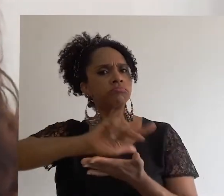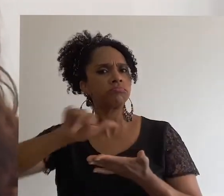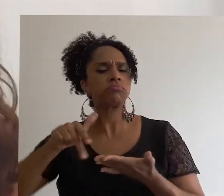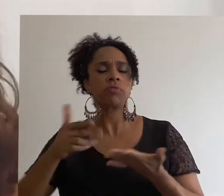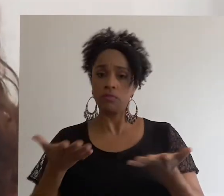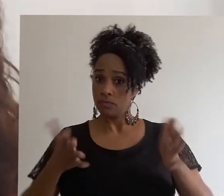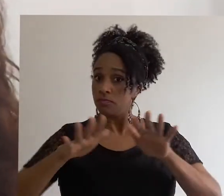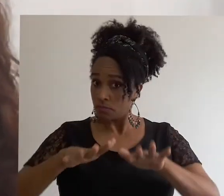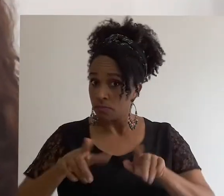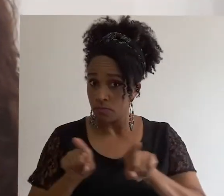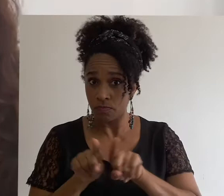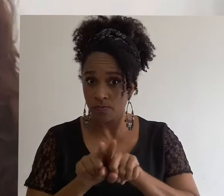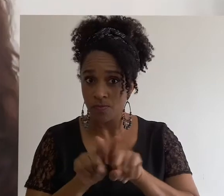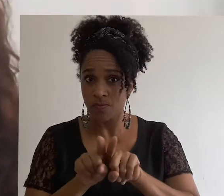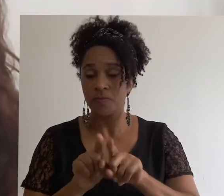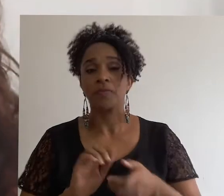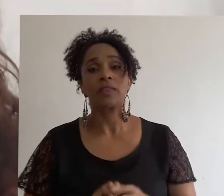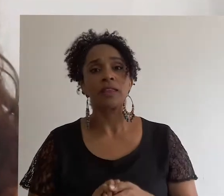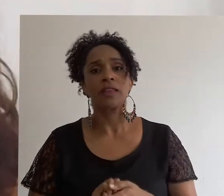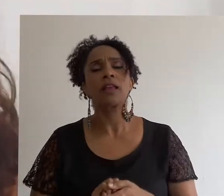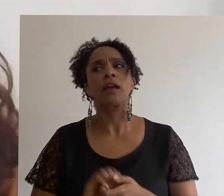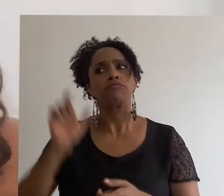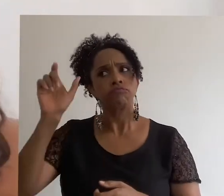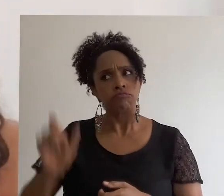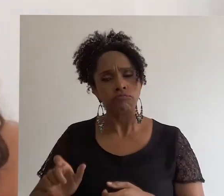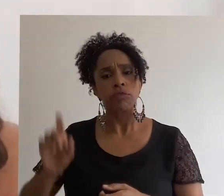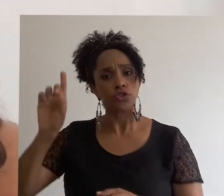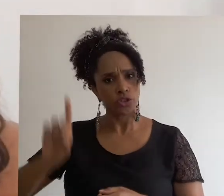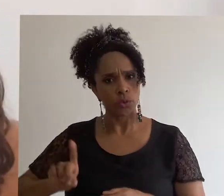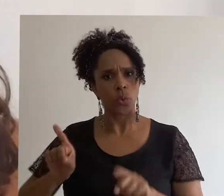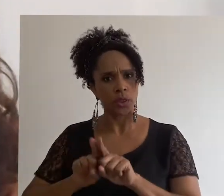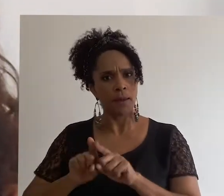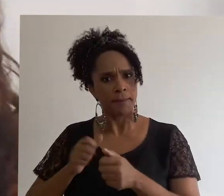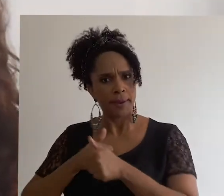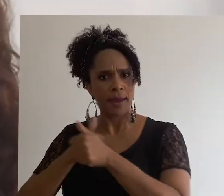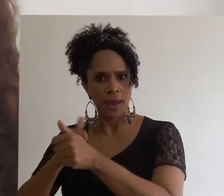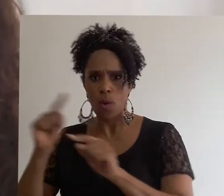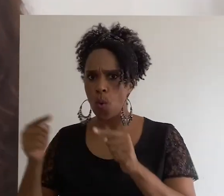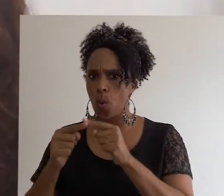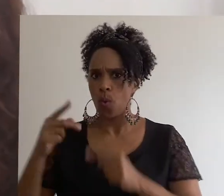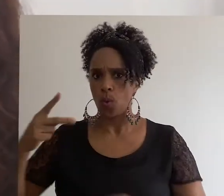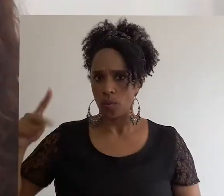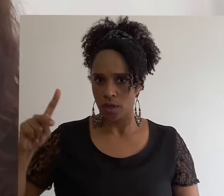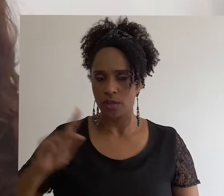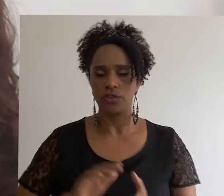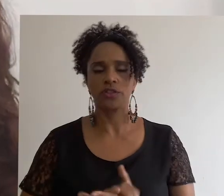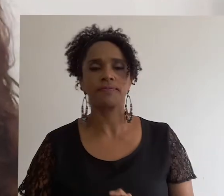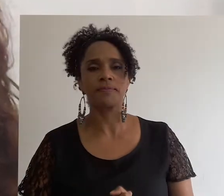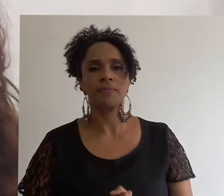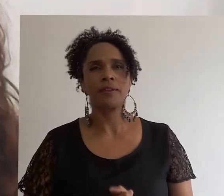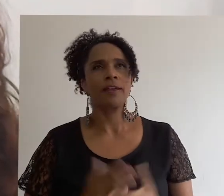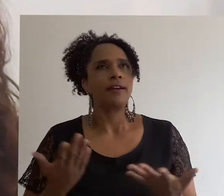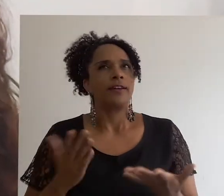e inclusivas, em consonância com os objetivos da gestão. Para destacar uma